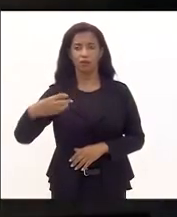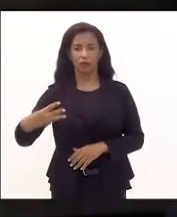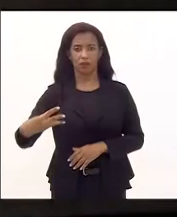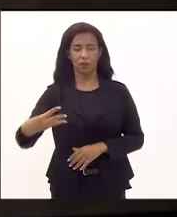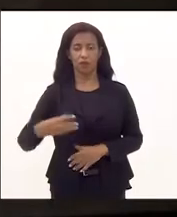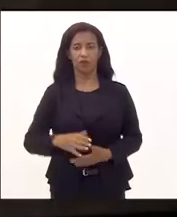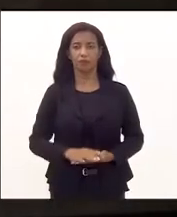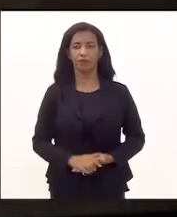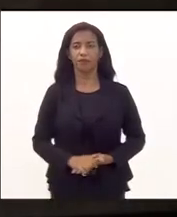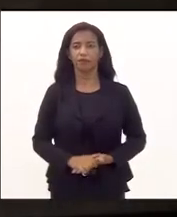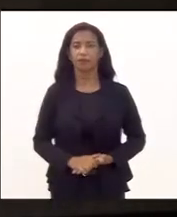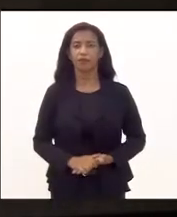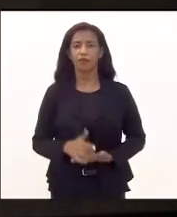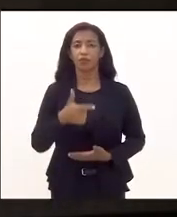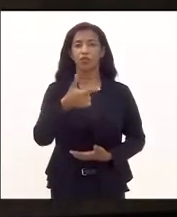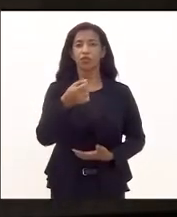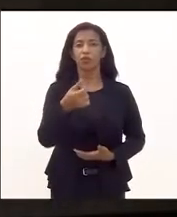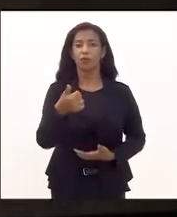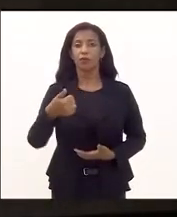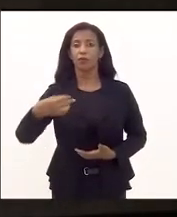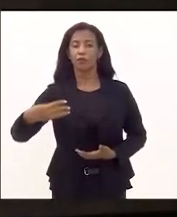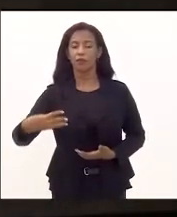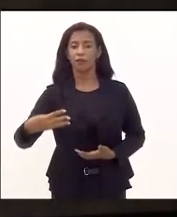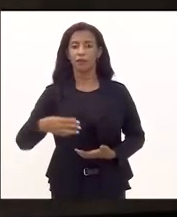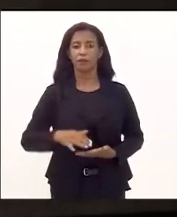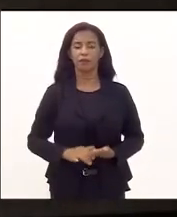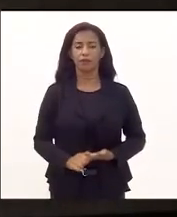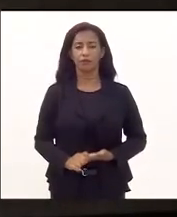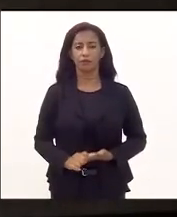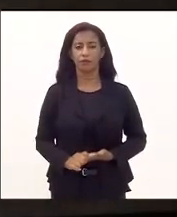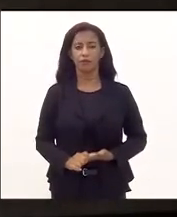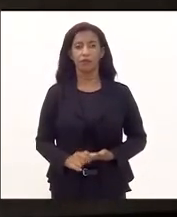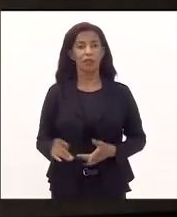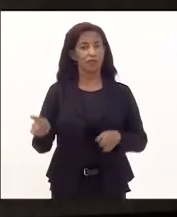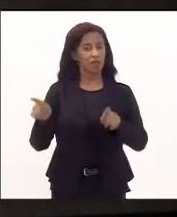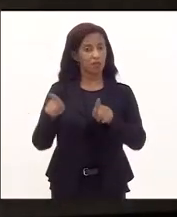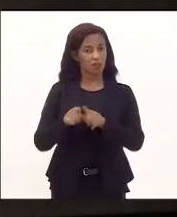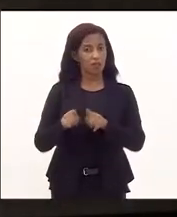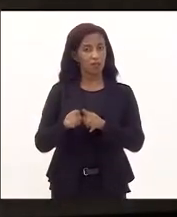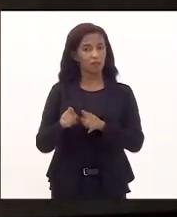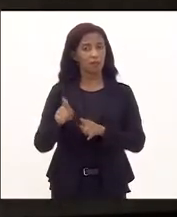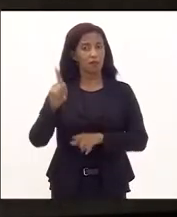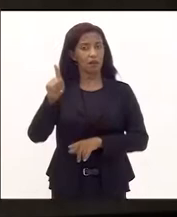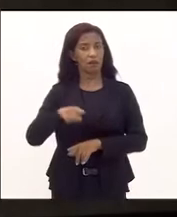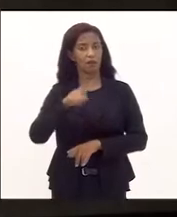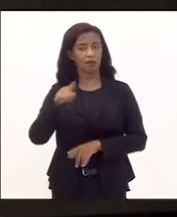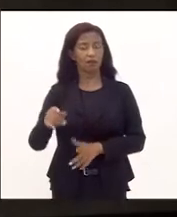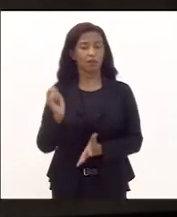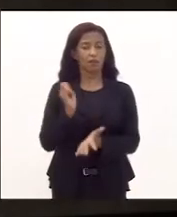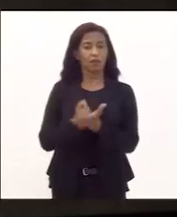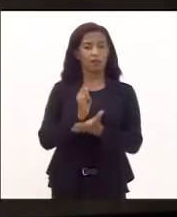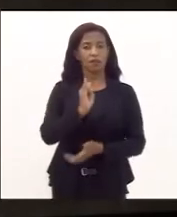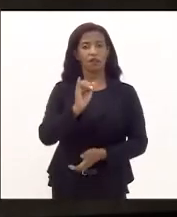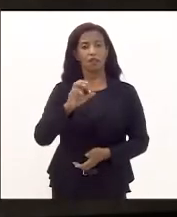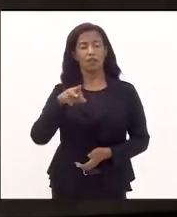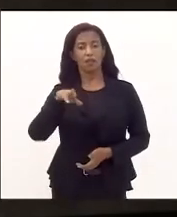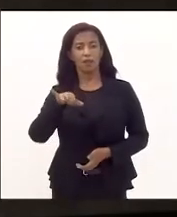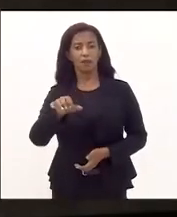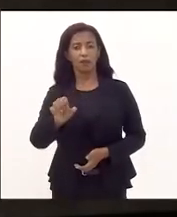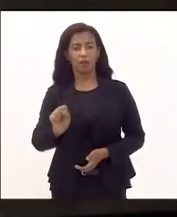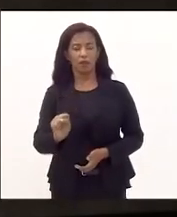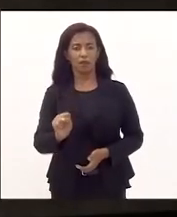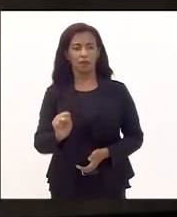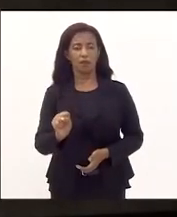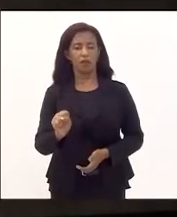6.493 de 2013, que também prevê a isenção de ICMS na